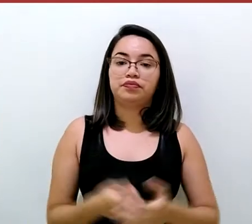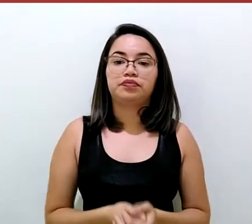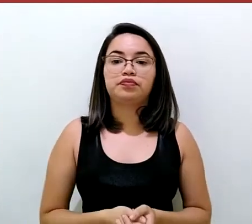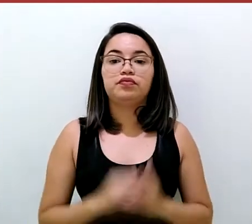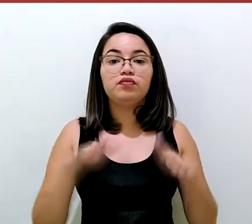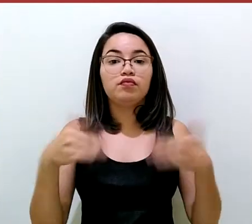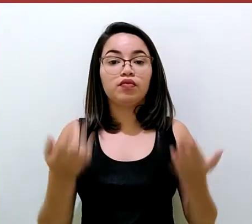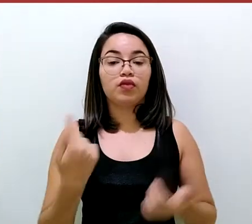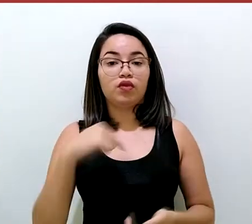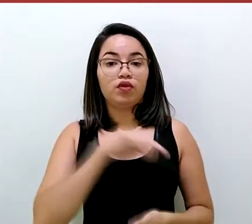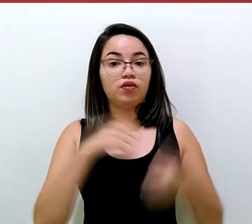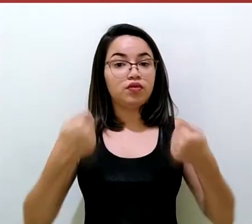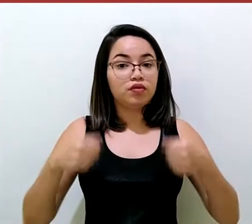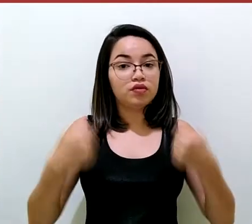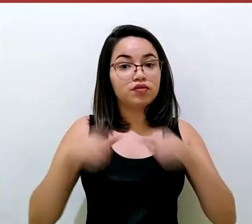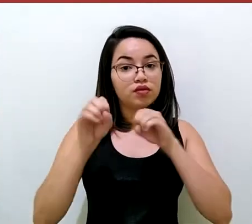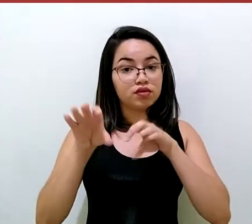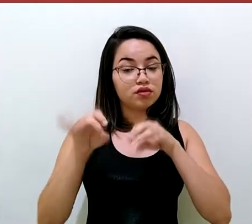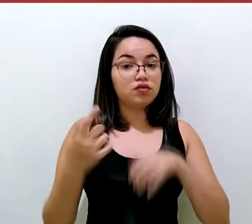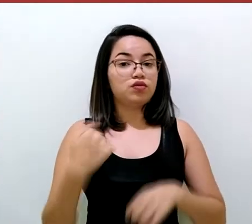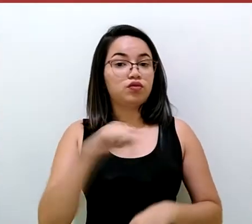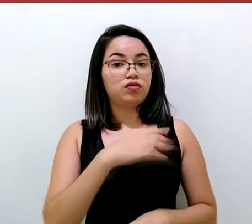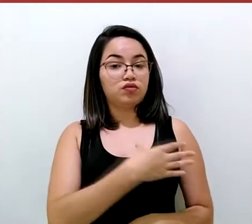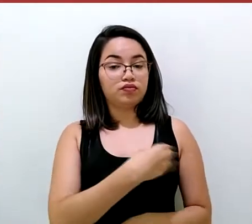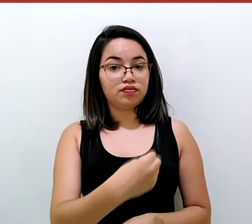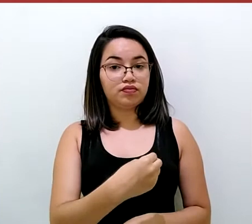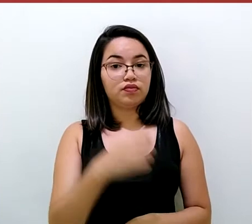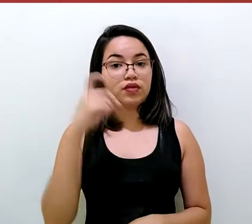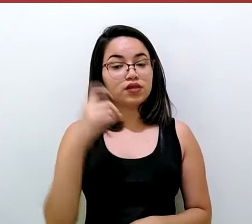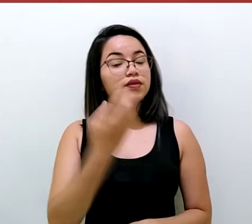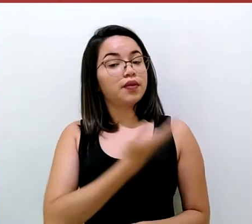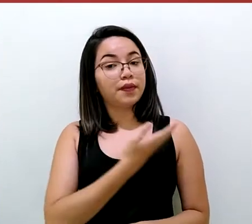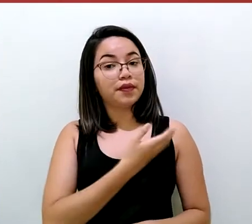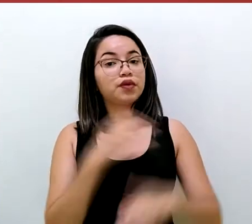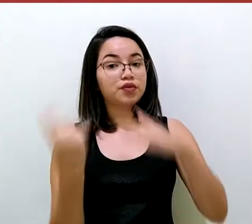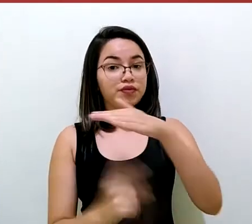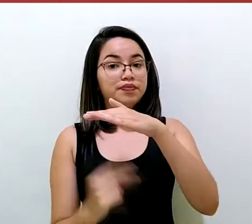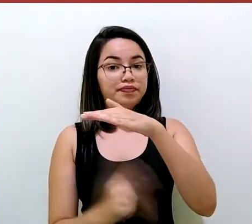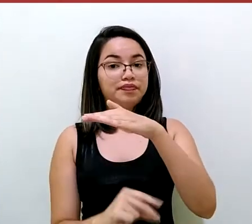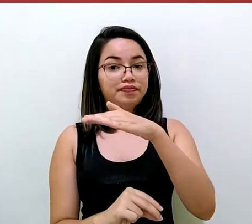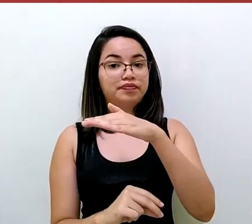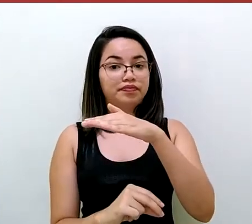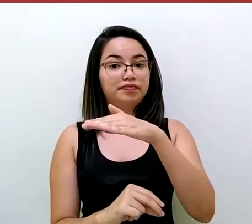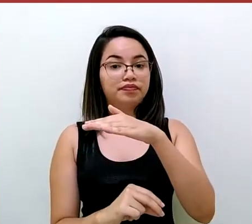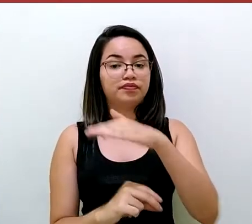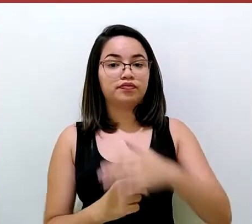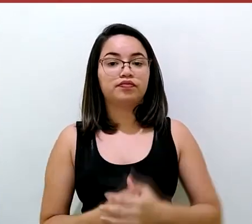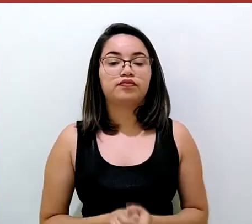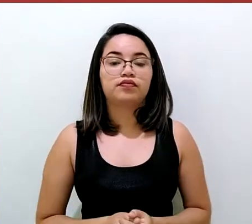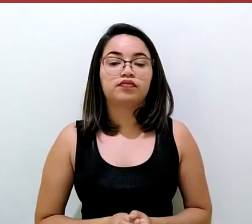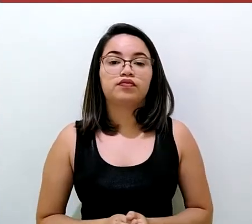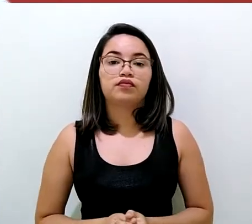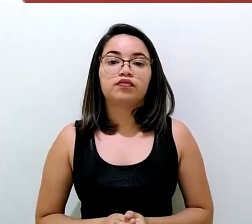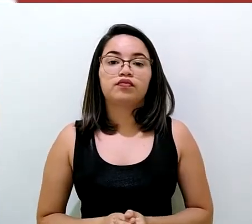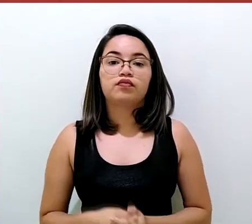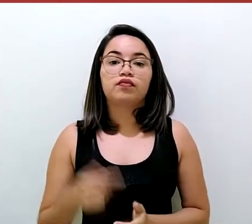relacionamento. Então, nós devemos ensinar nossos filhos a serem amigos da disciplina,